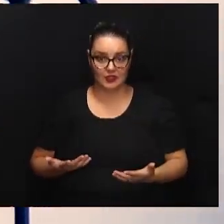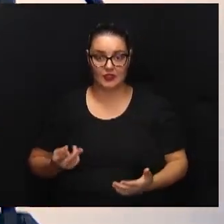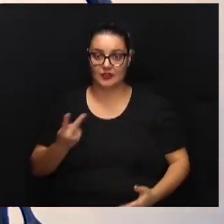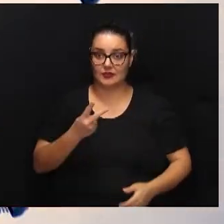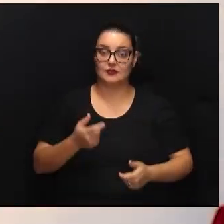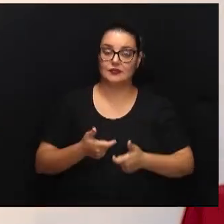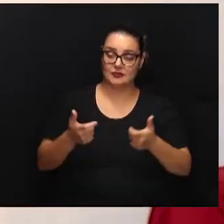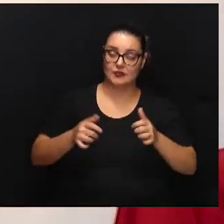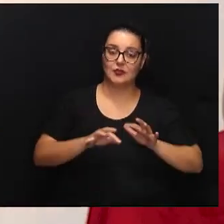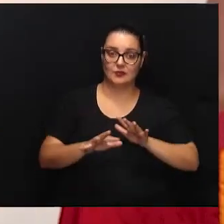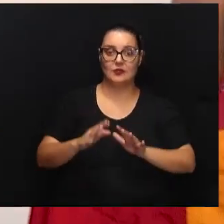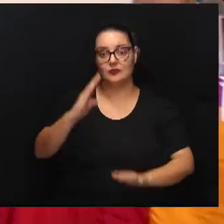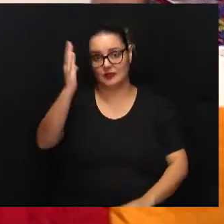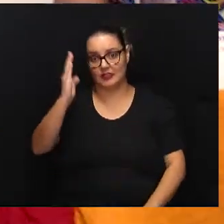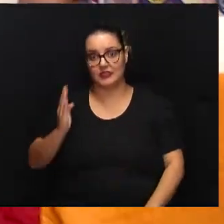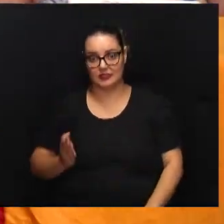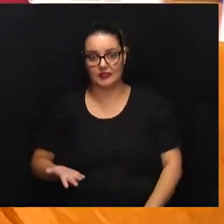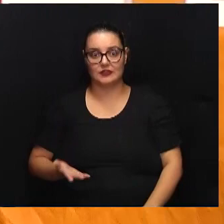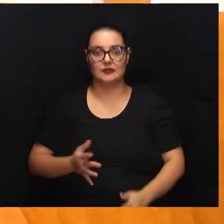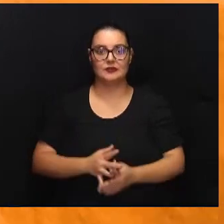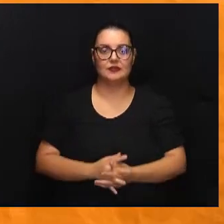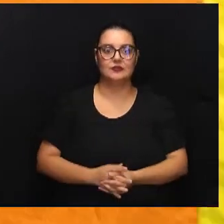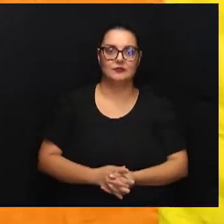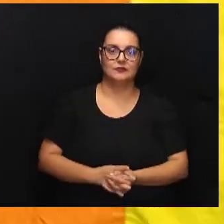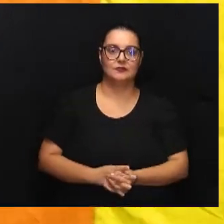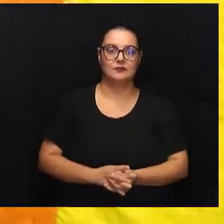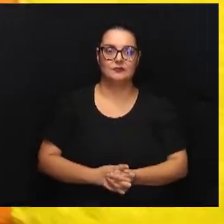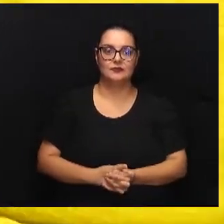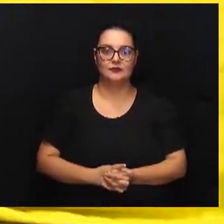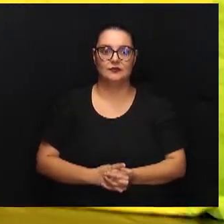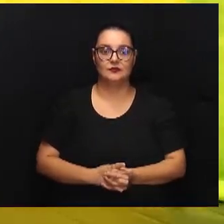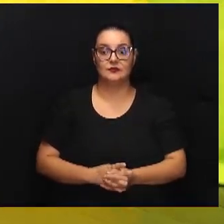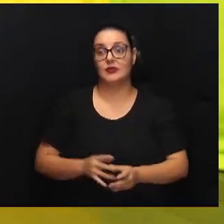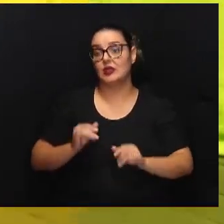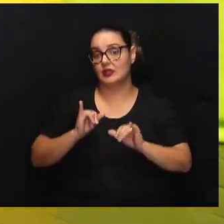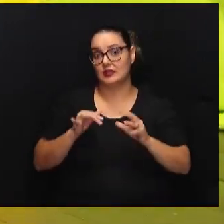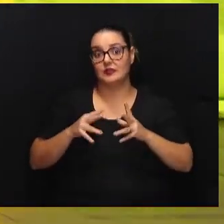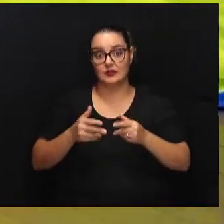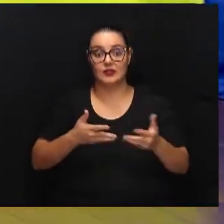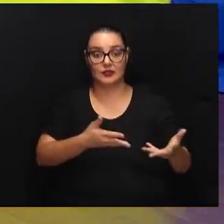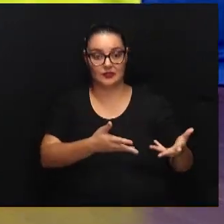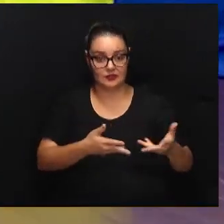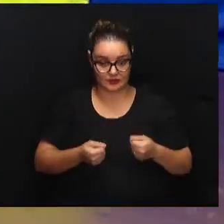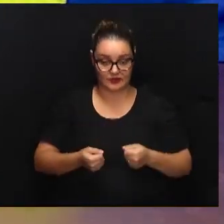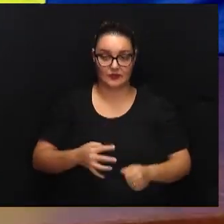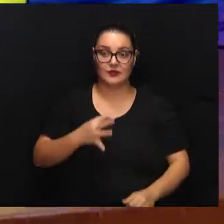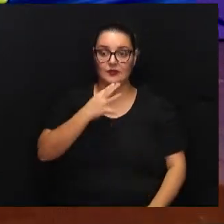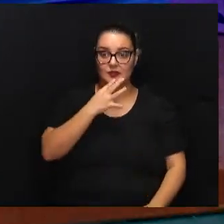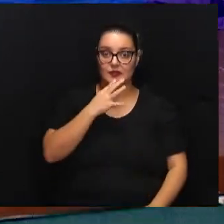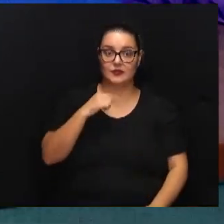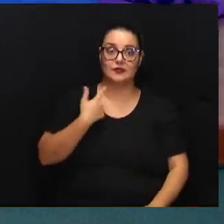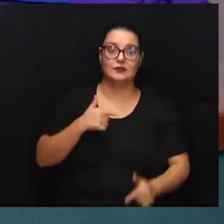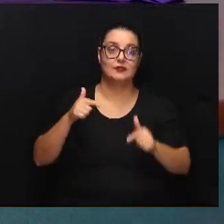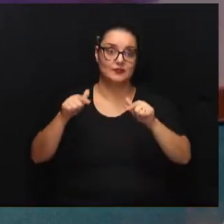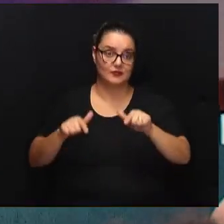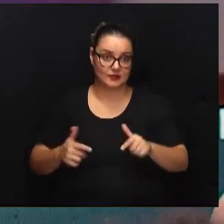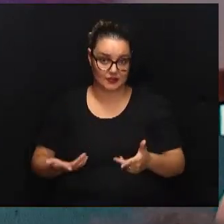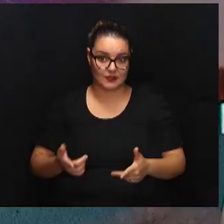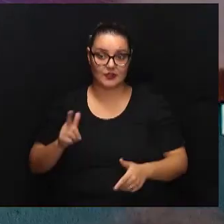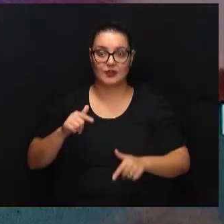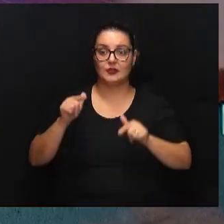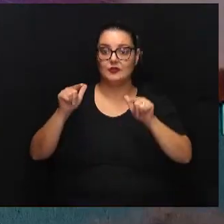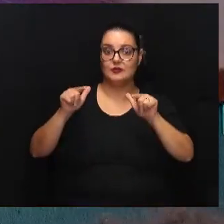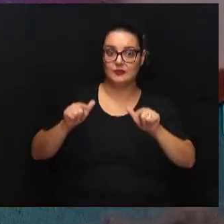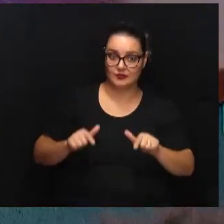praticamente. E dizer que estão todo mundo convidado para conhecer o nosso espaço. É um espaço acolhedor, é um espaço